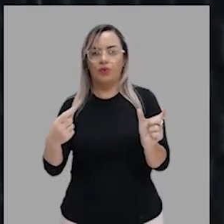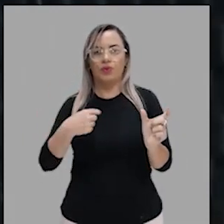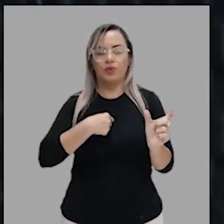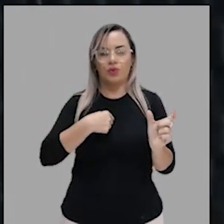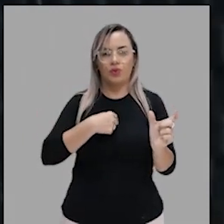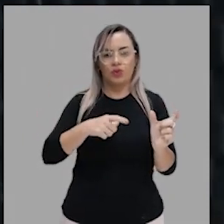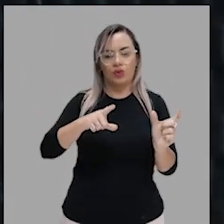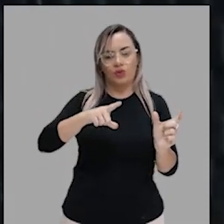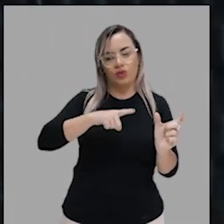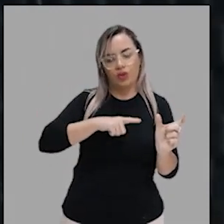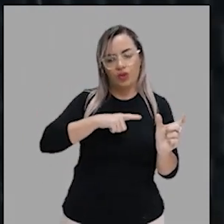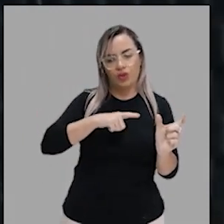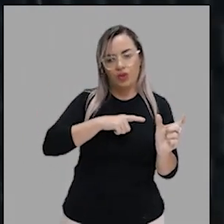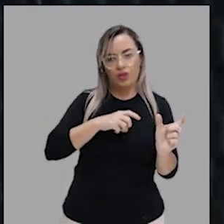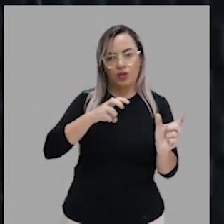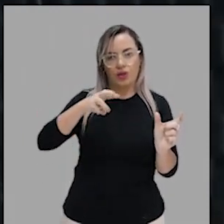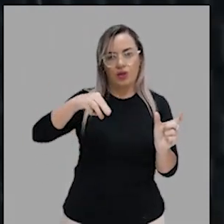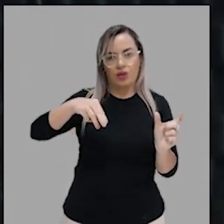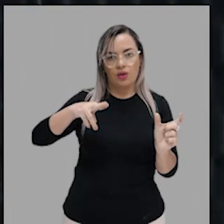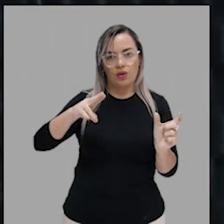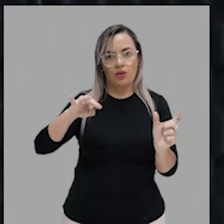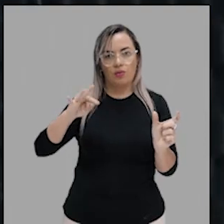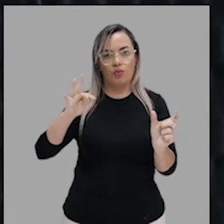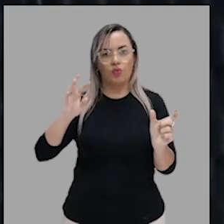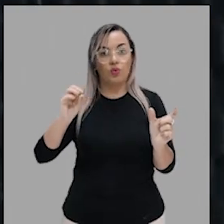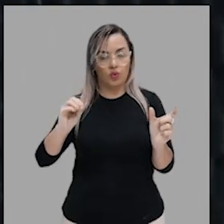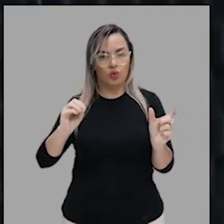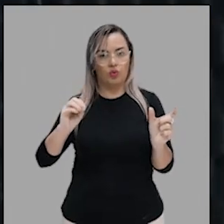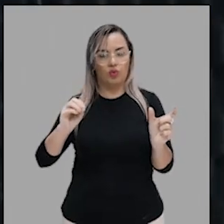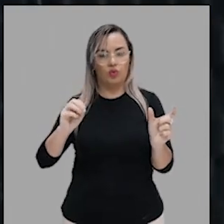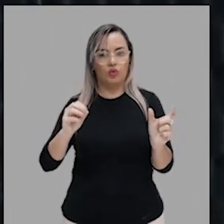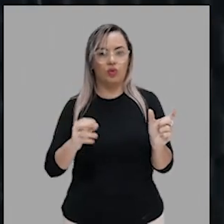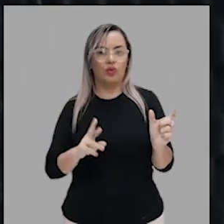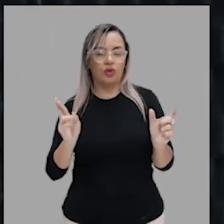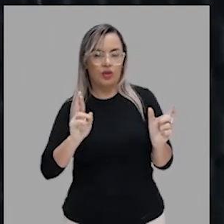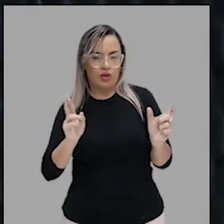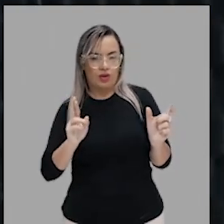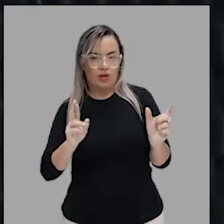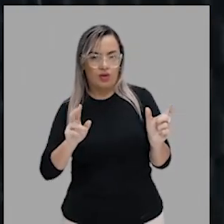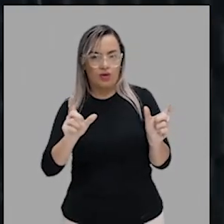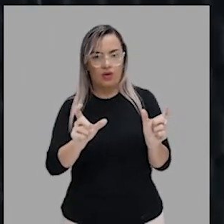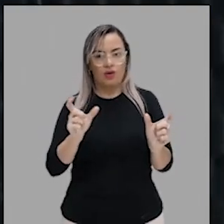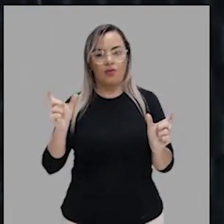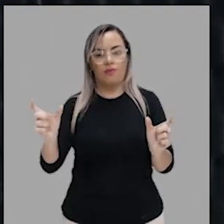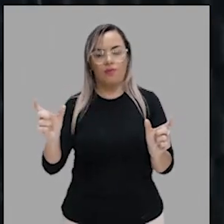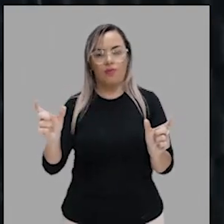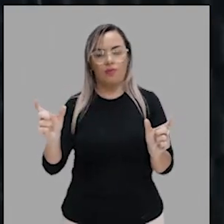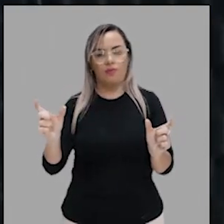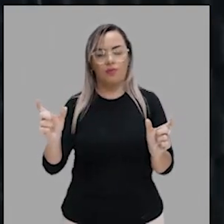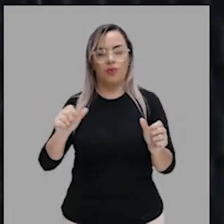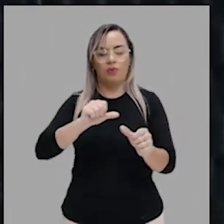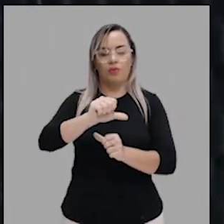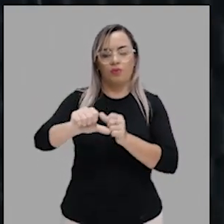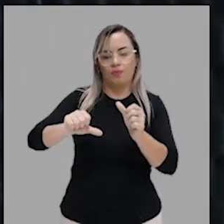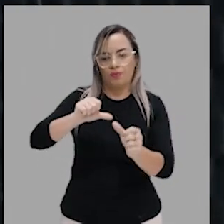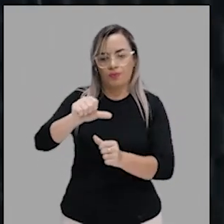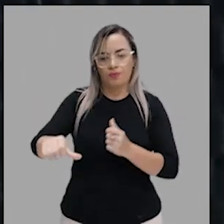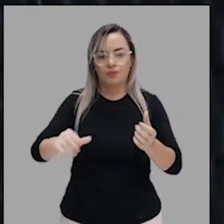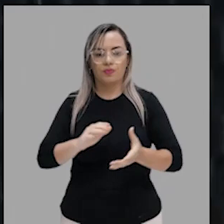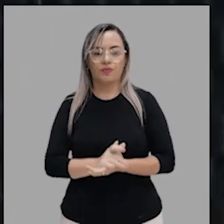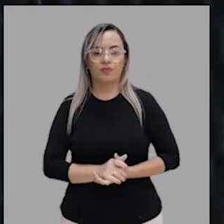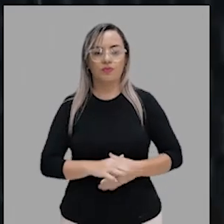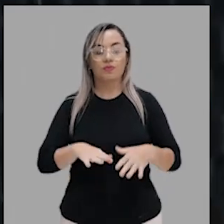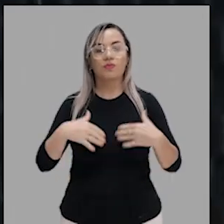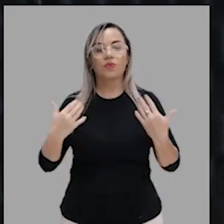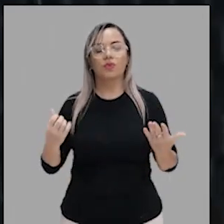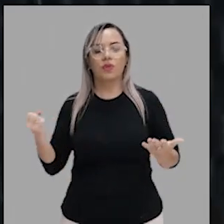dizer o muito. Então, eu modifico aí essa ação verbal do verbo ter. Certo? Qual é a importância dos advérbios